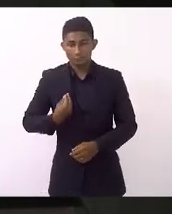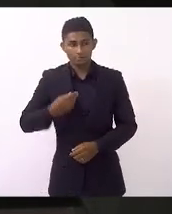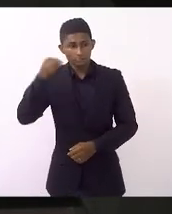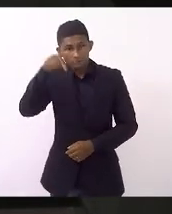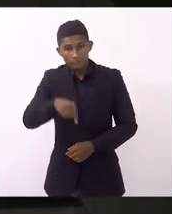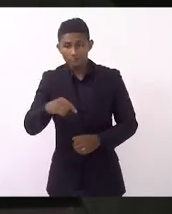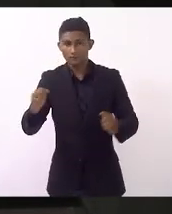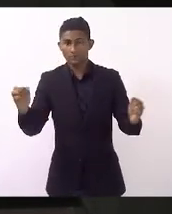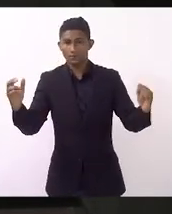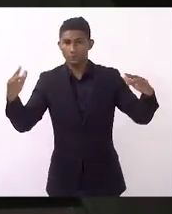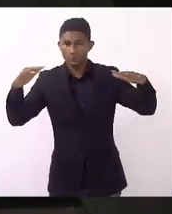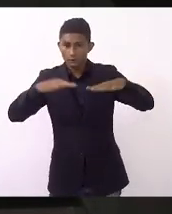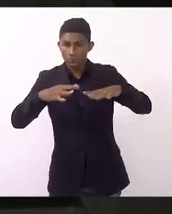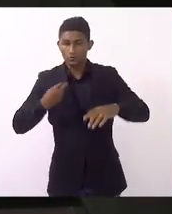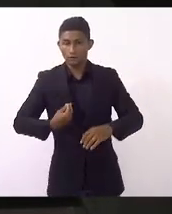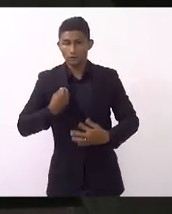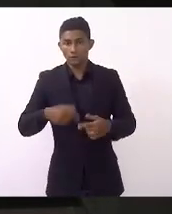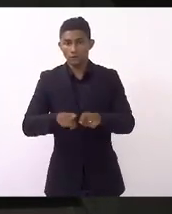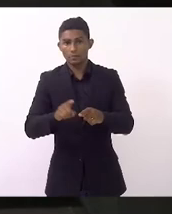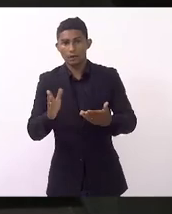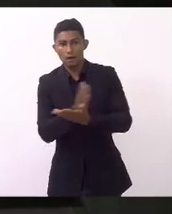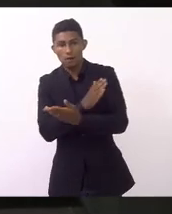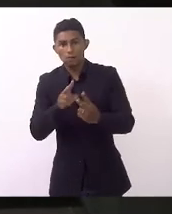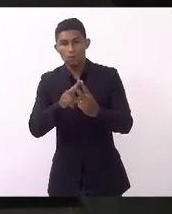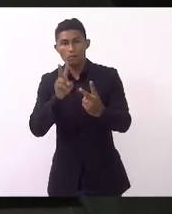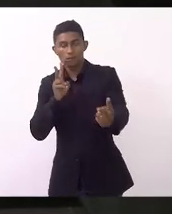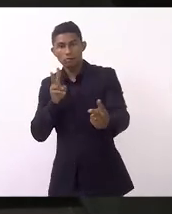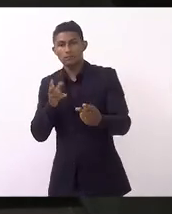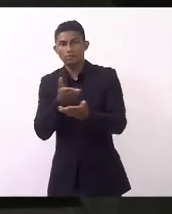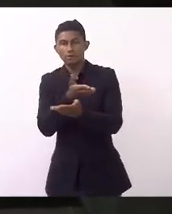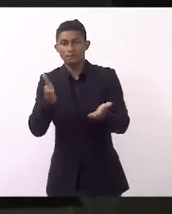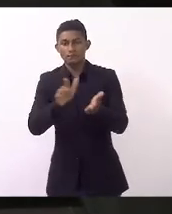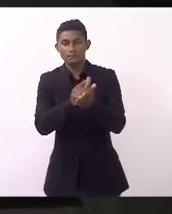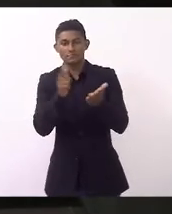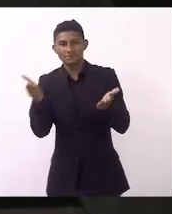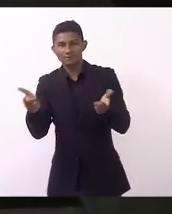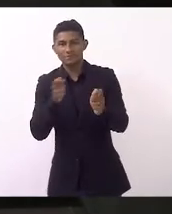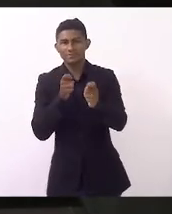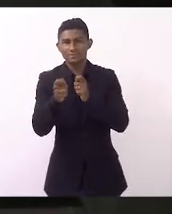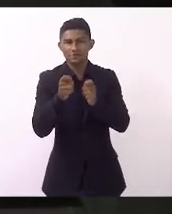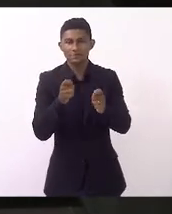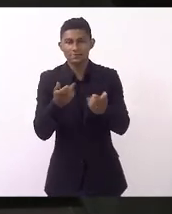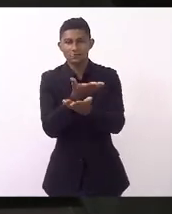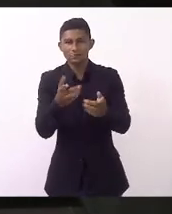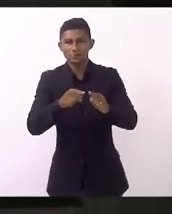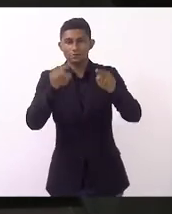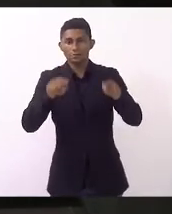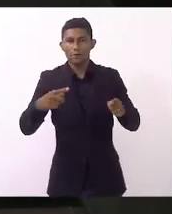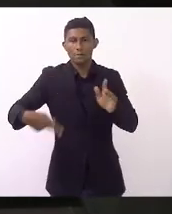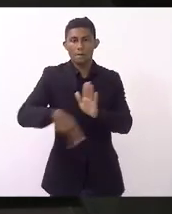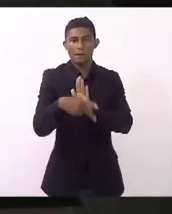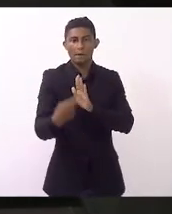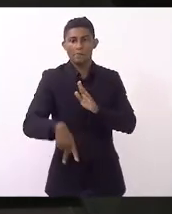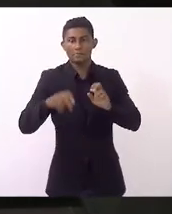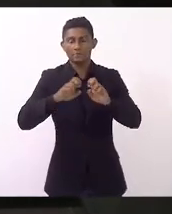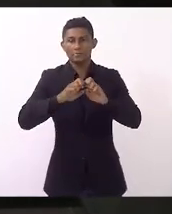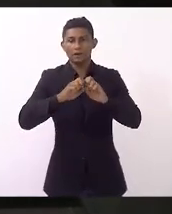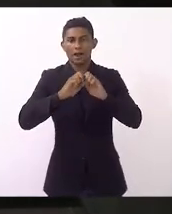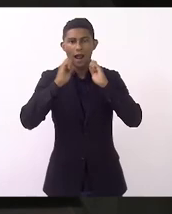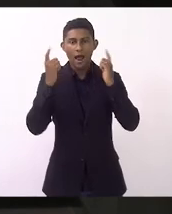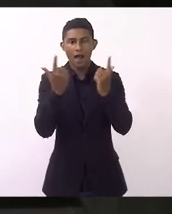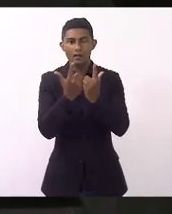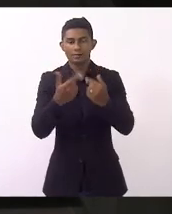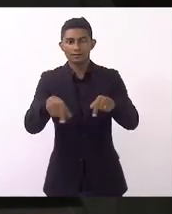encontram no plenário virtual, imprensa, trabalhadores desta casa, trabalhadores e trabalhadoras, e cidadãos,